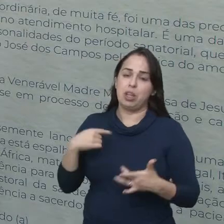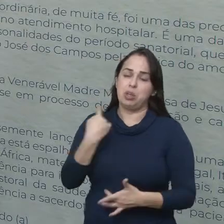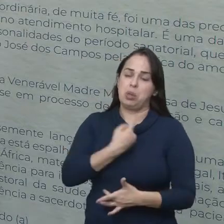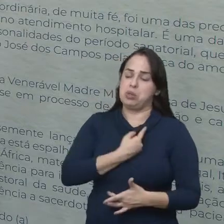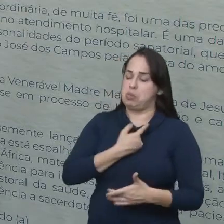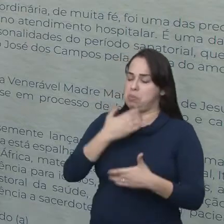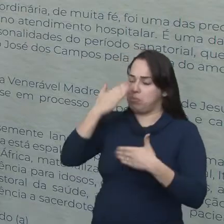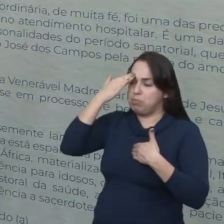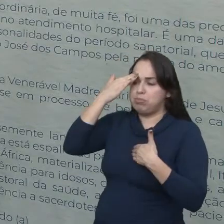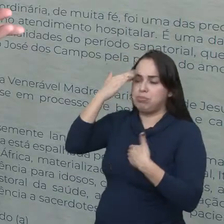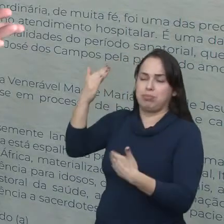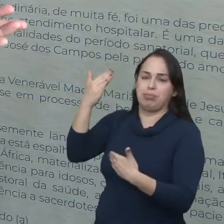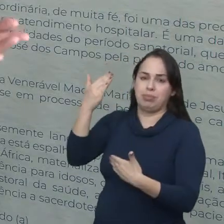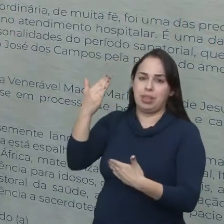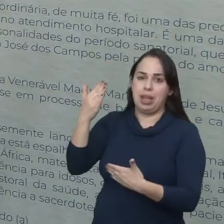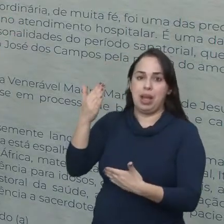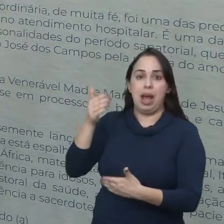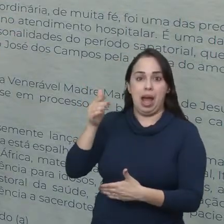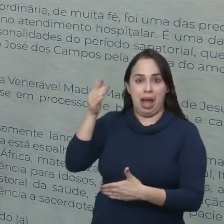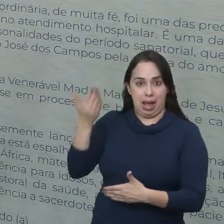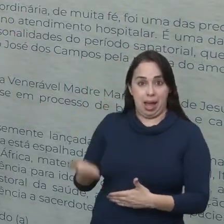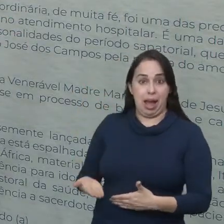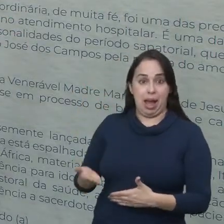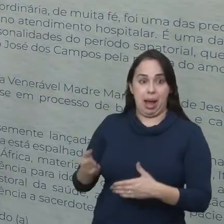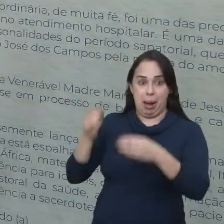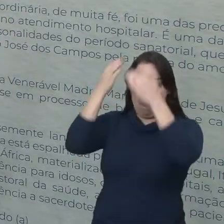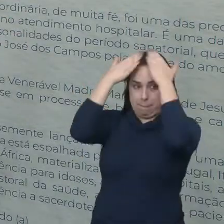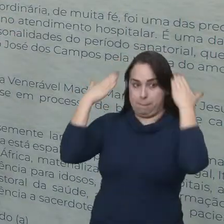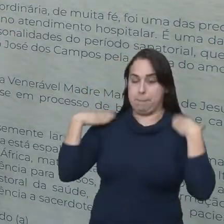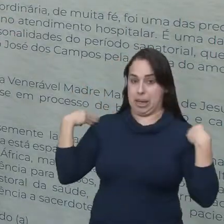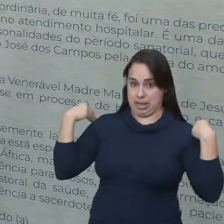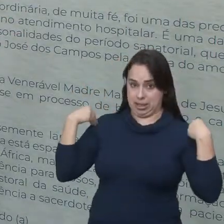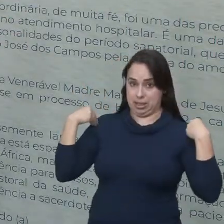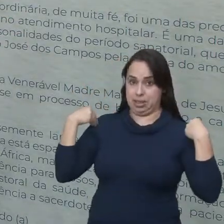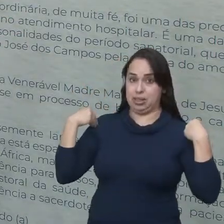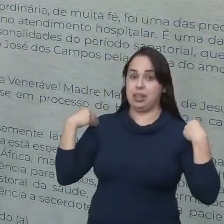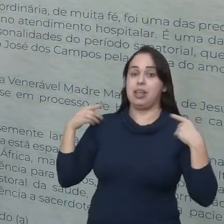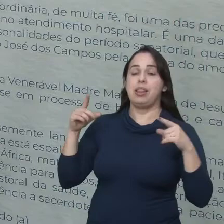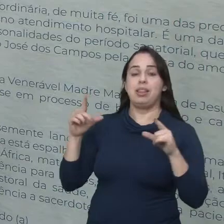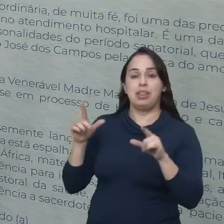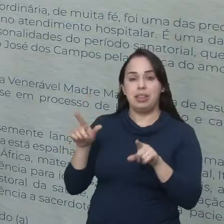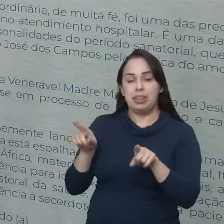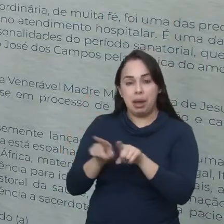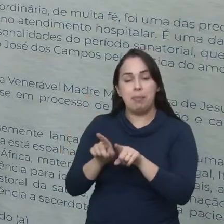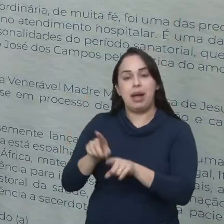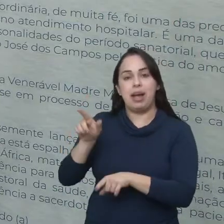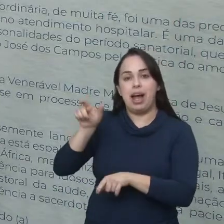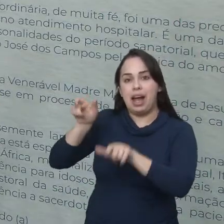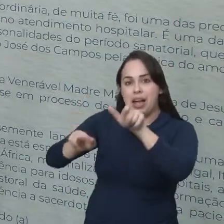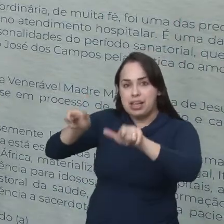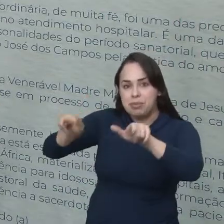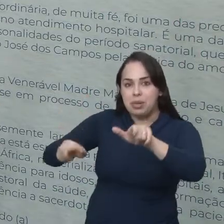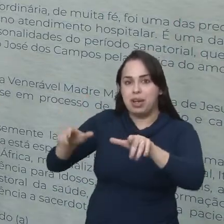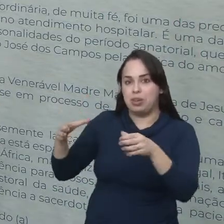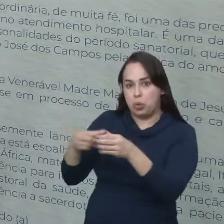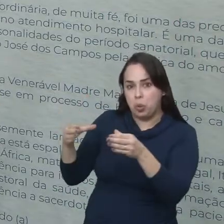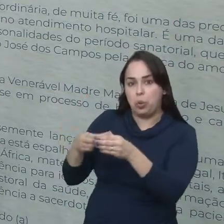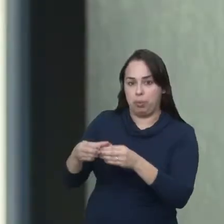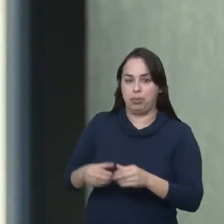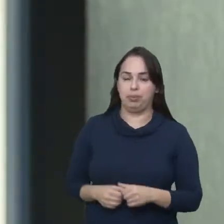muito agradecimento à Madre e a todas do Instituto das Pequenas Missionárias aqui em São José dos